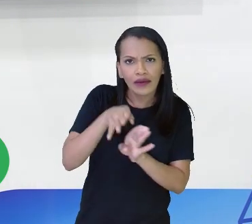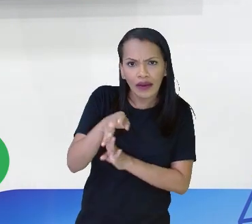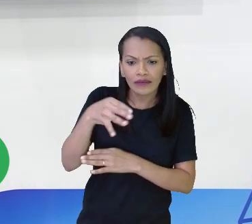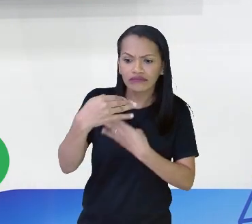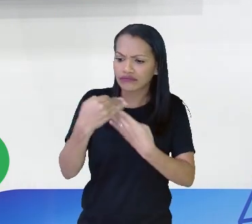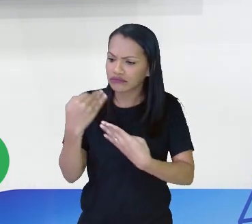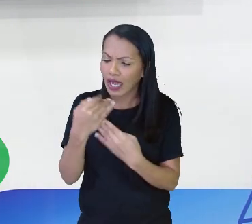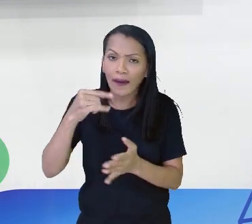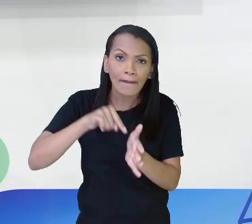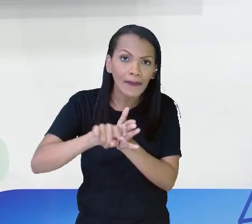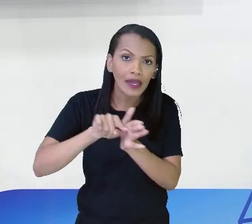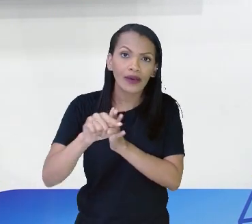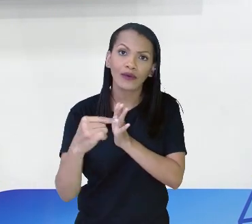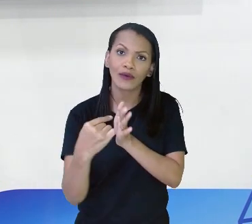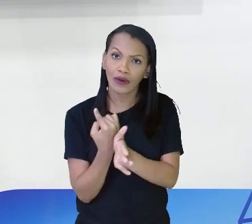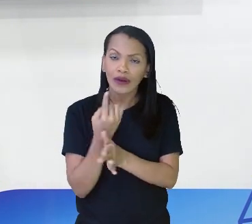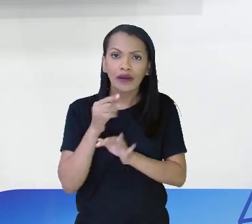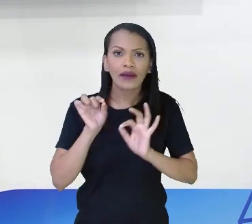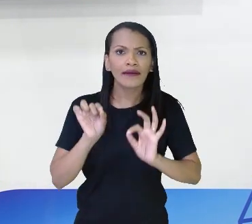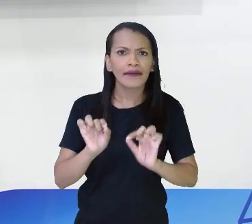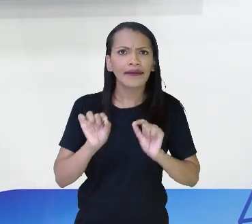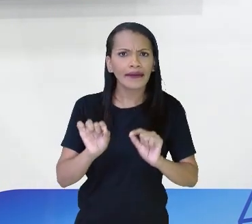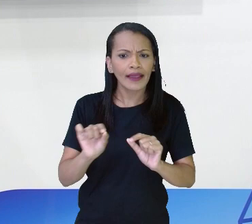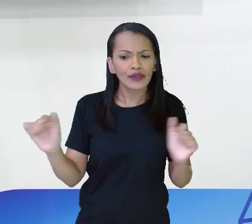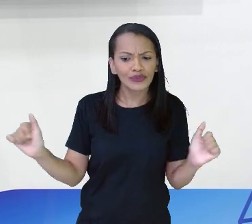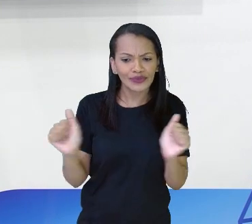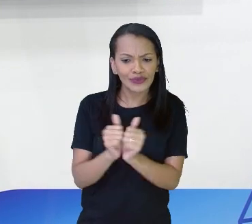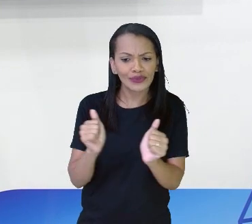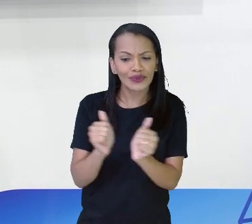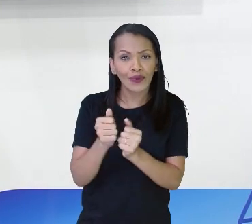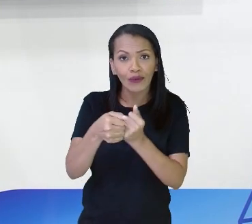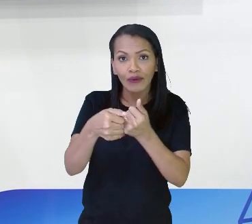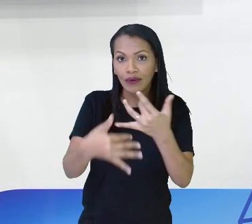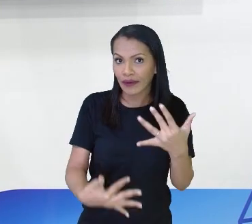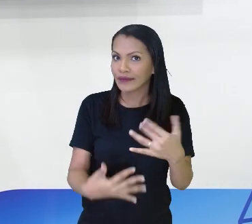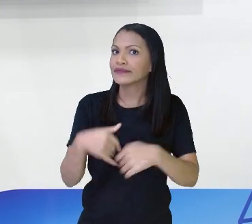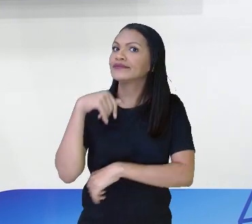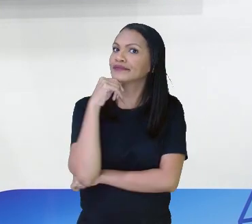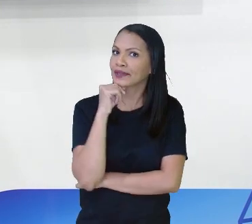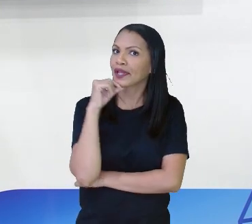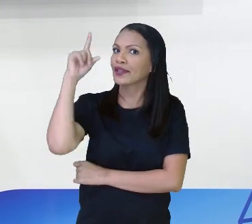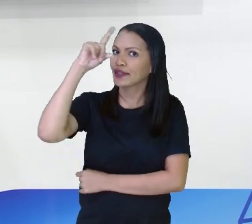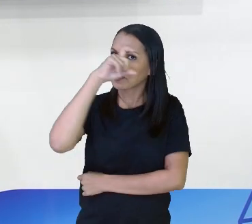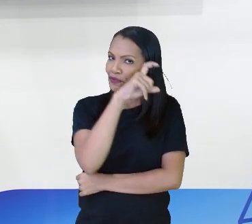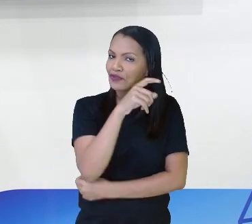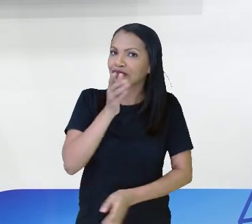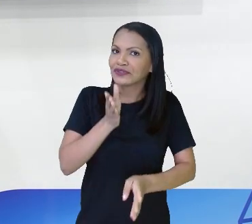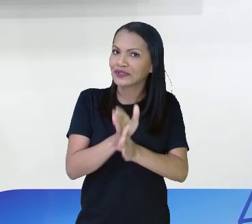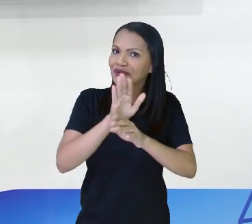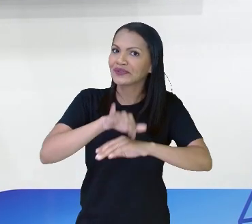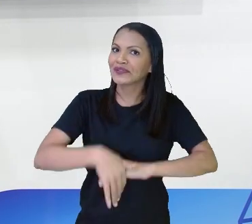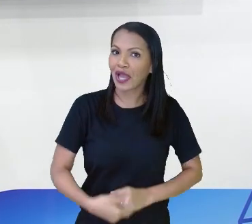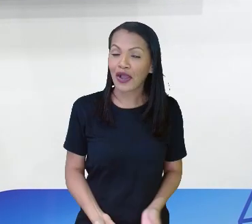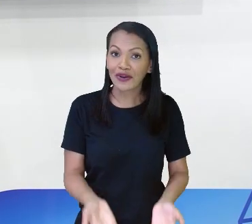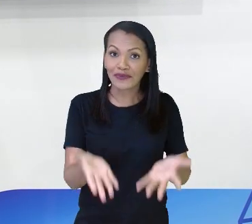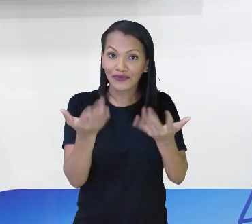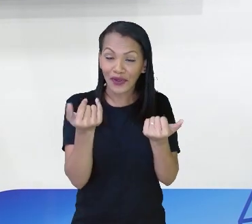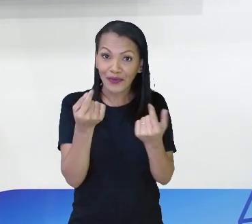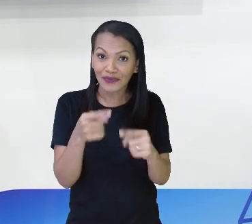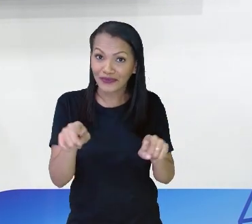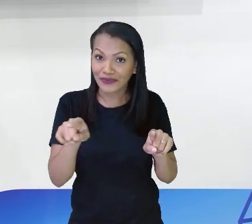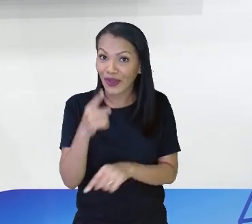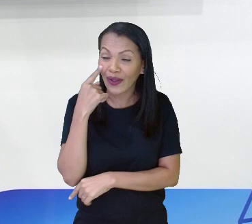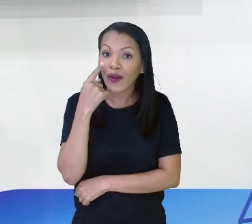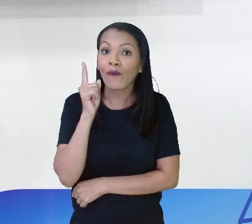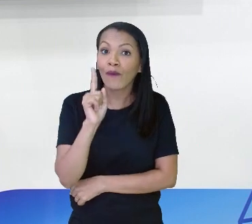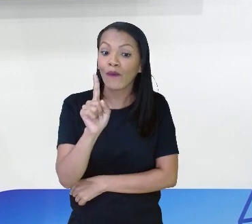a tua pergunta. Quem será que está comigo no chat? Muito difícil descobrir. Vamos fazer um coral, eu vou